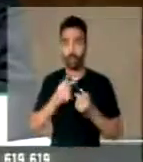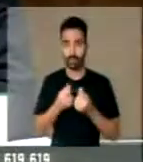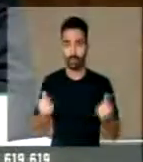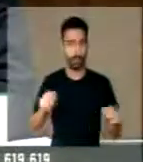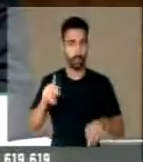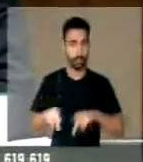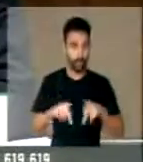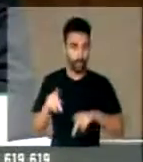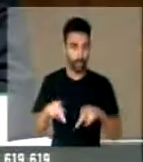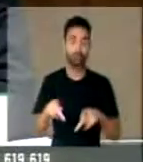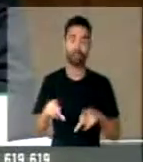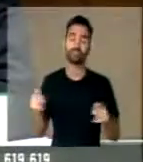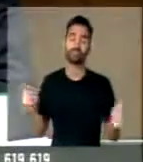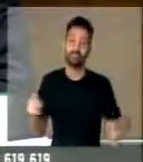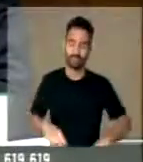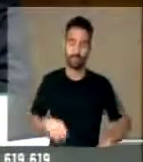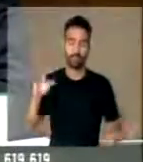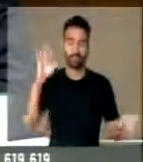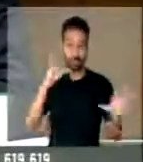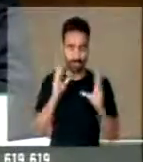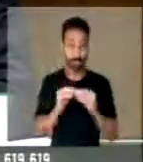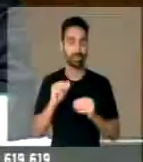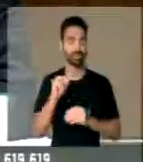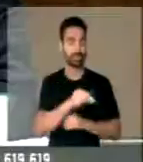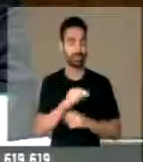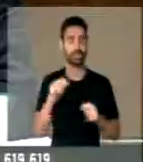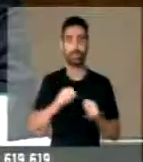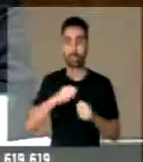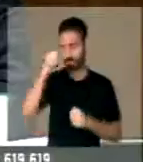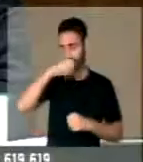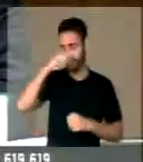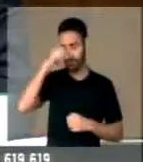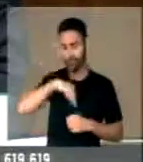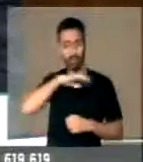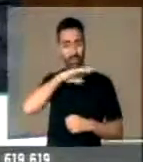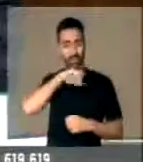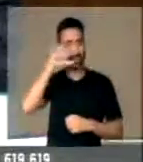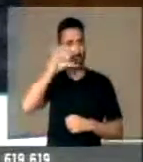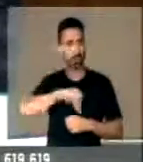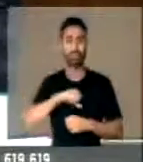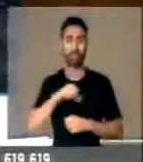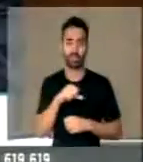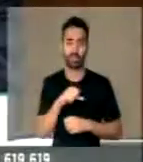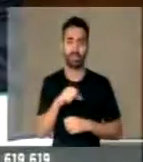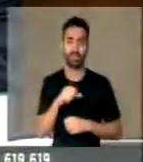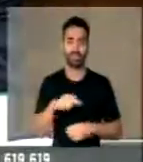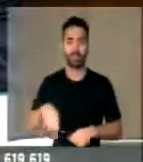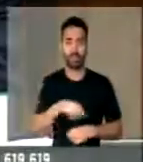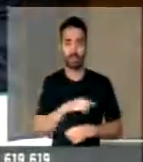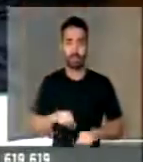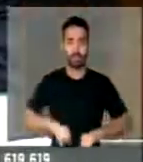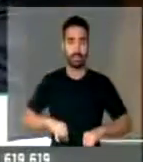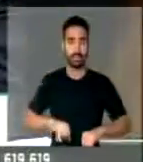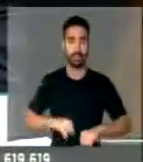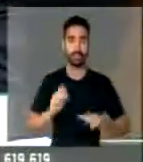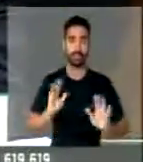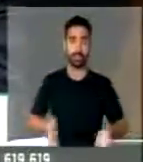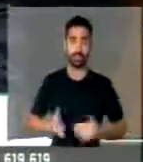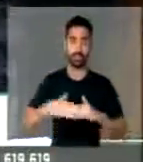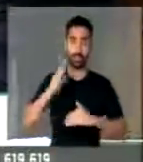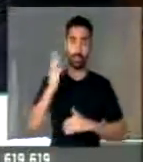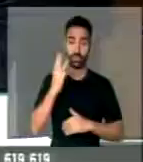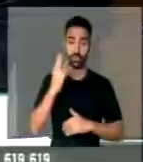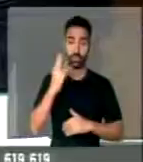não deixa de ser notável essa atitude lapidar que pende sobre nossas cabeças há 200